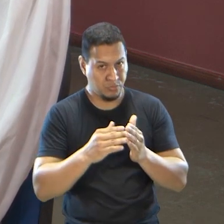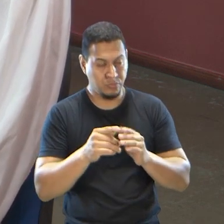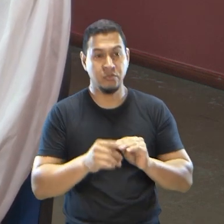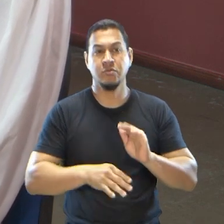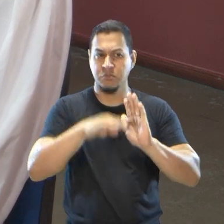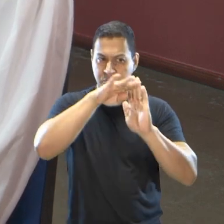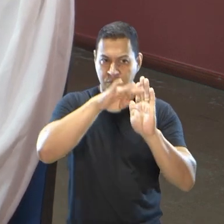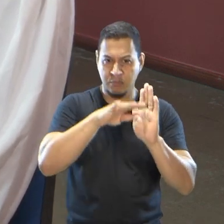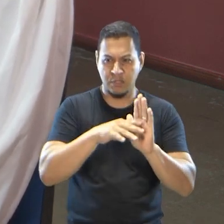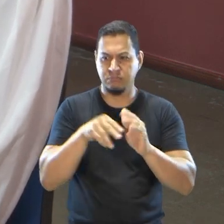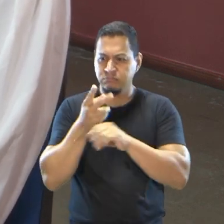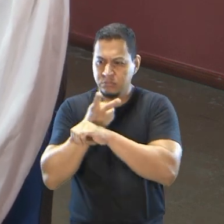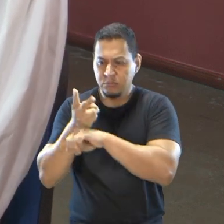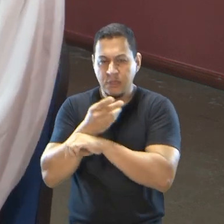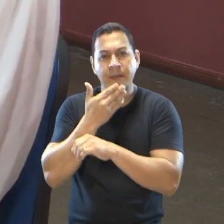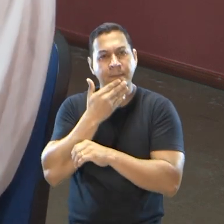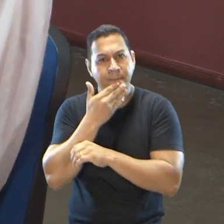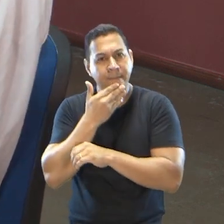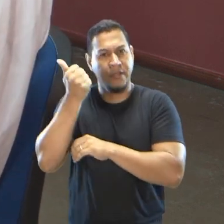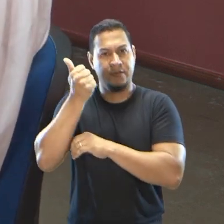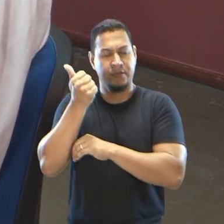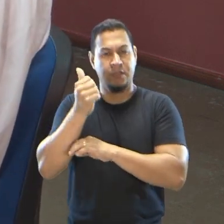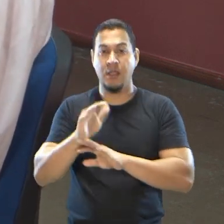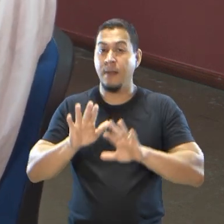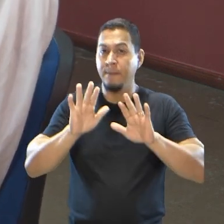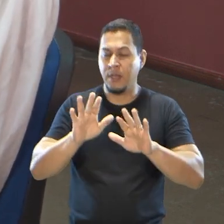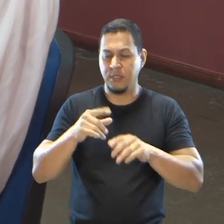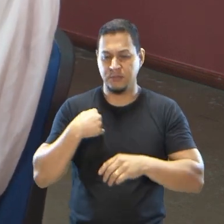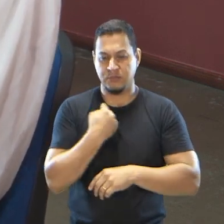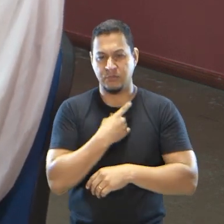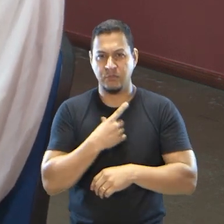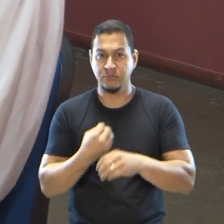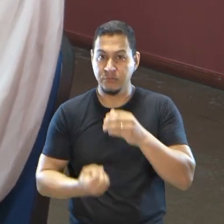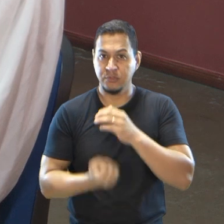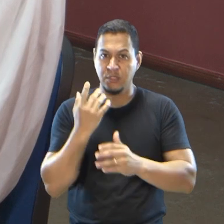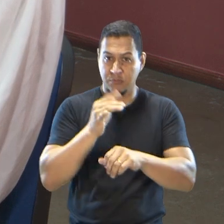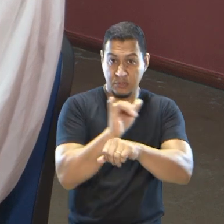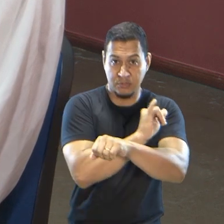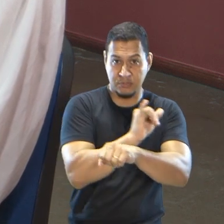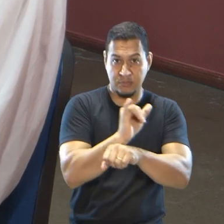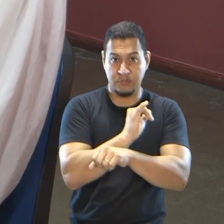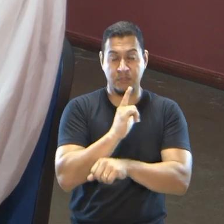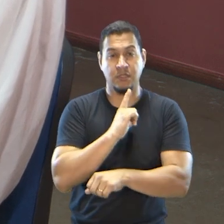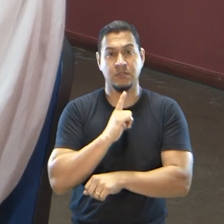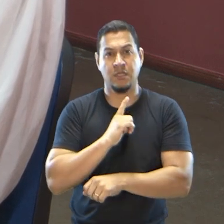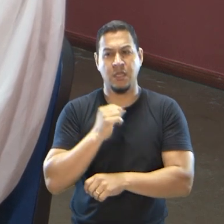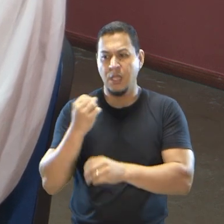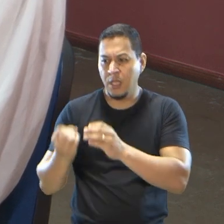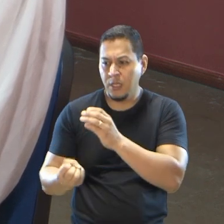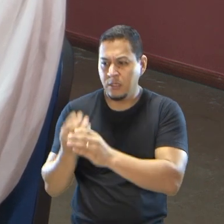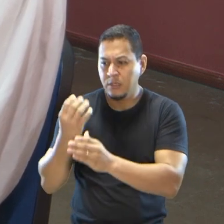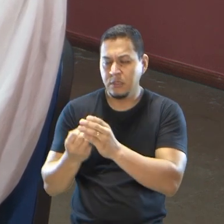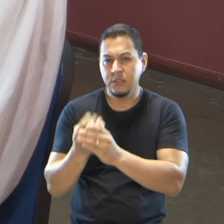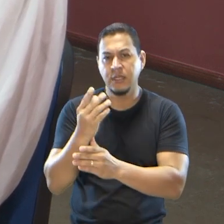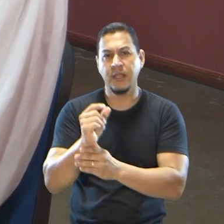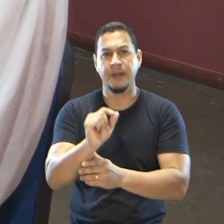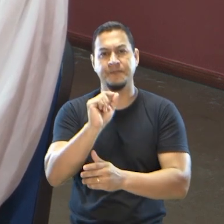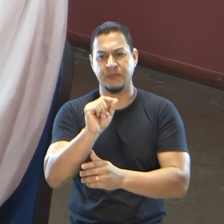buscam melhorias, certo? Então, uma forma, uma estratégia que a gente tem é